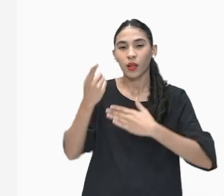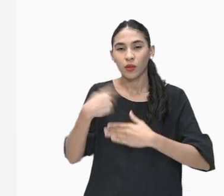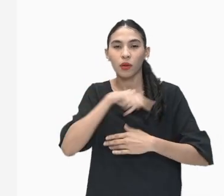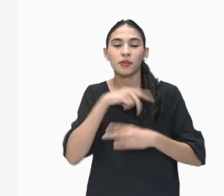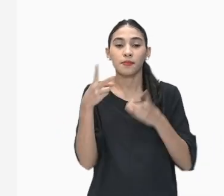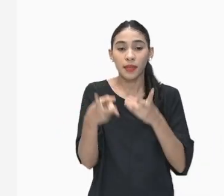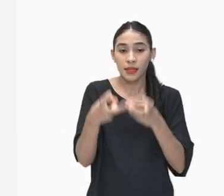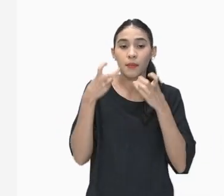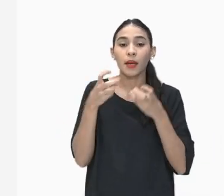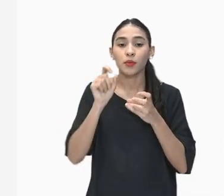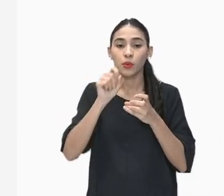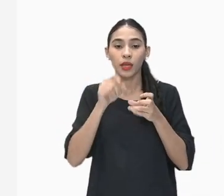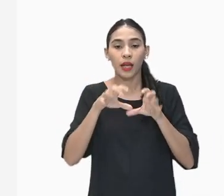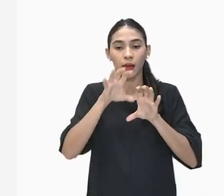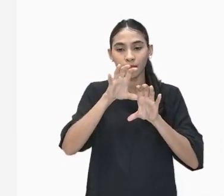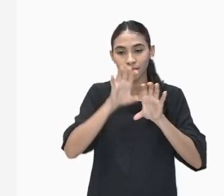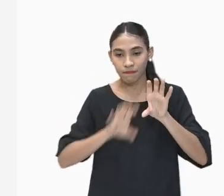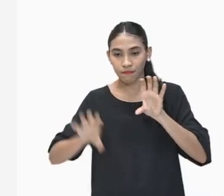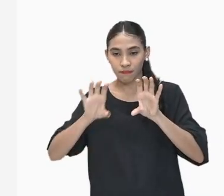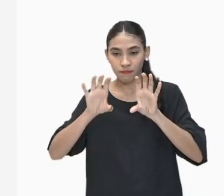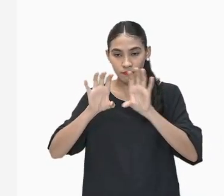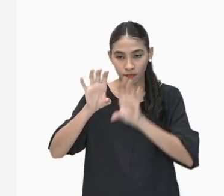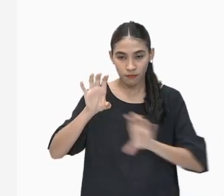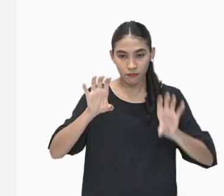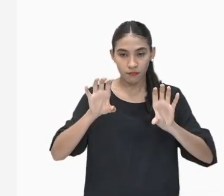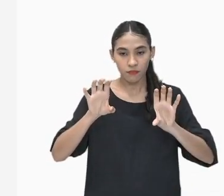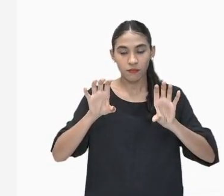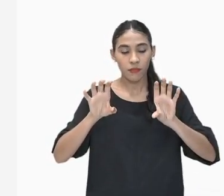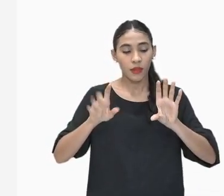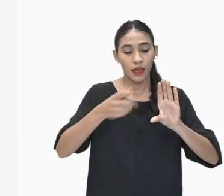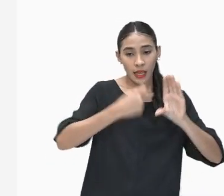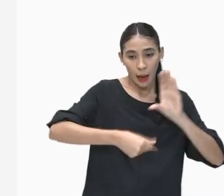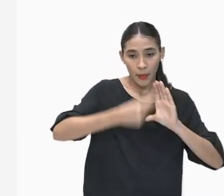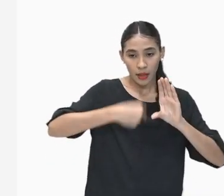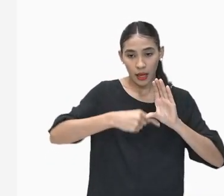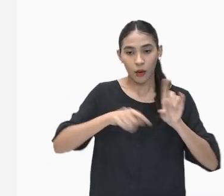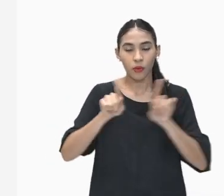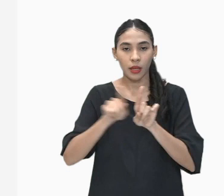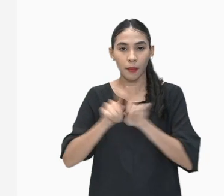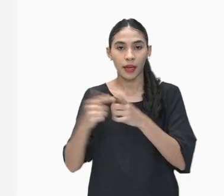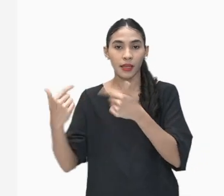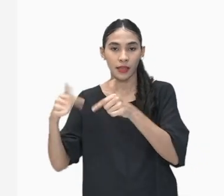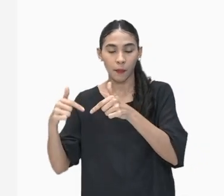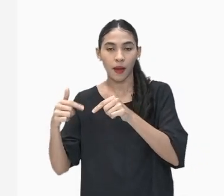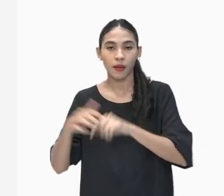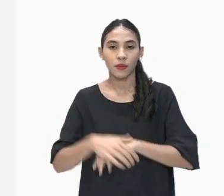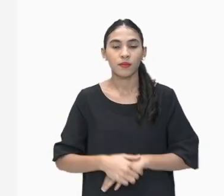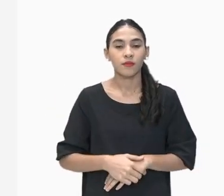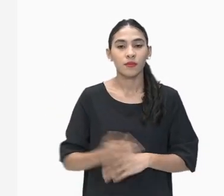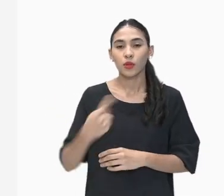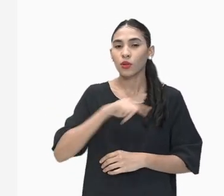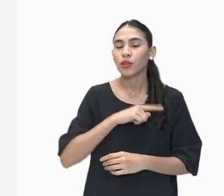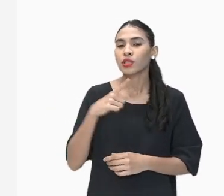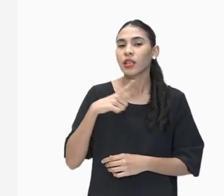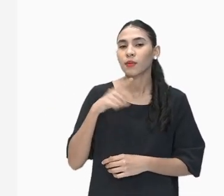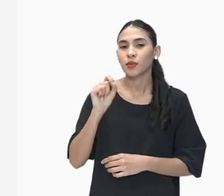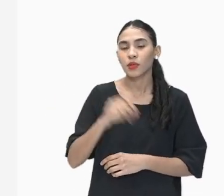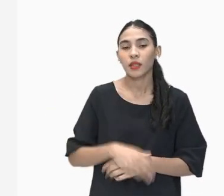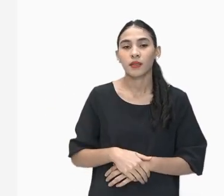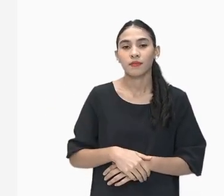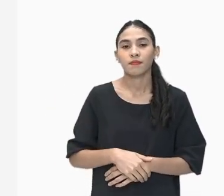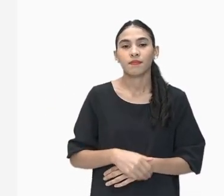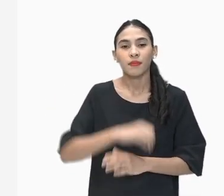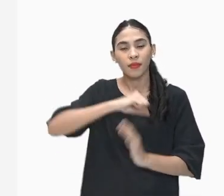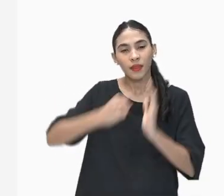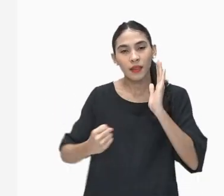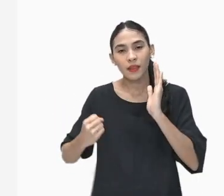uma divisão entre o capital e o trabalho, podendo-se dizer que temos aqui o nascimento